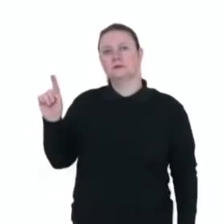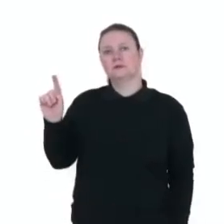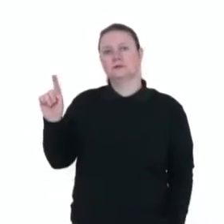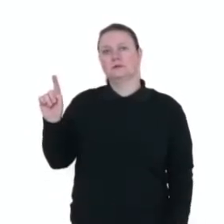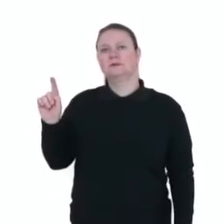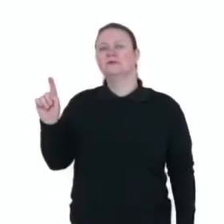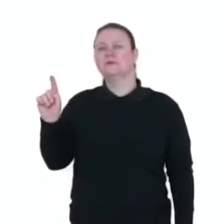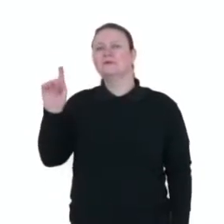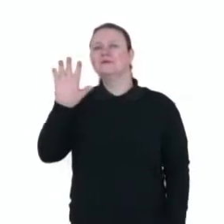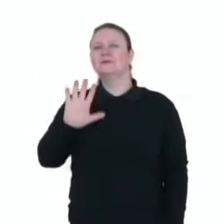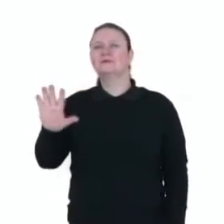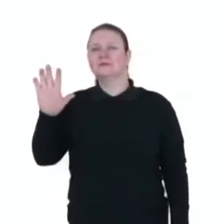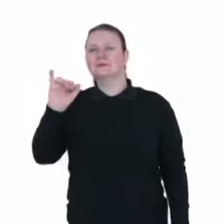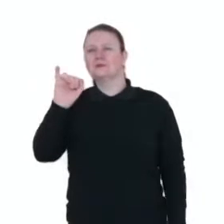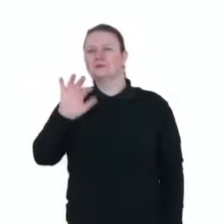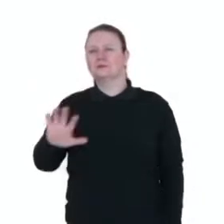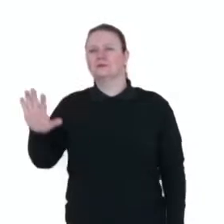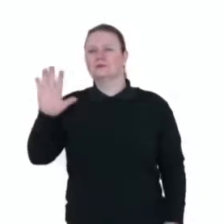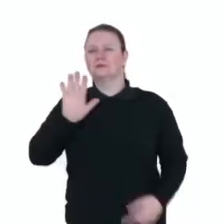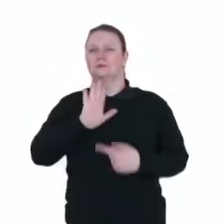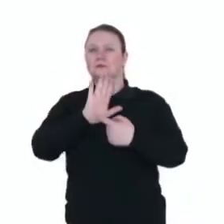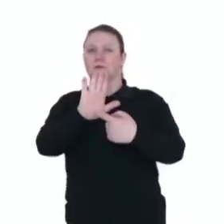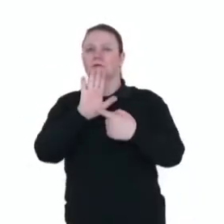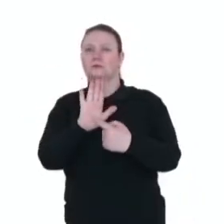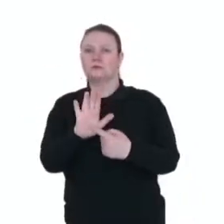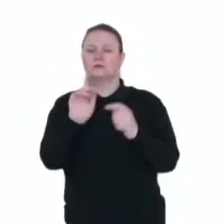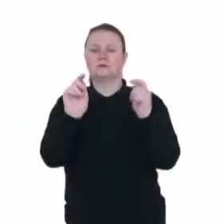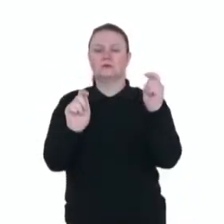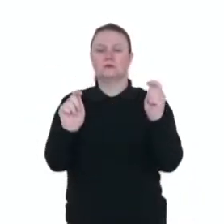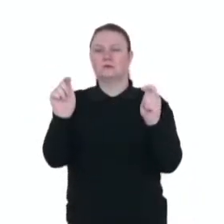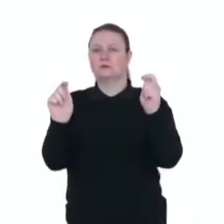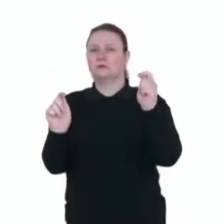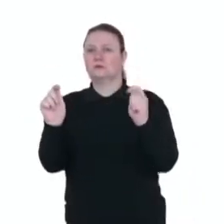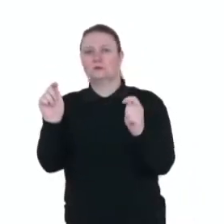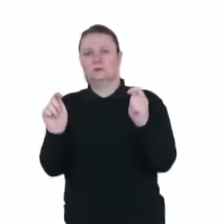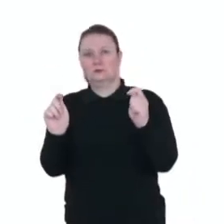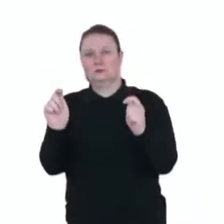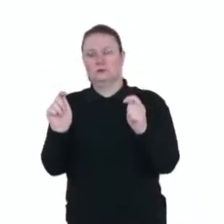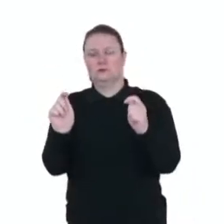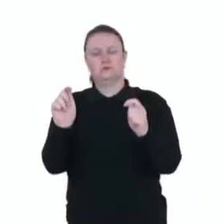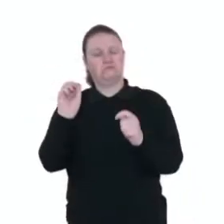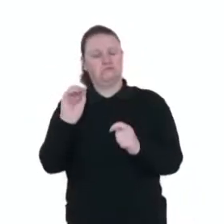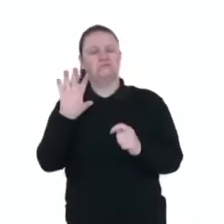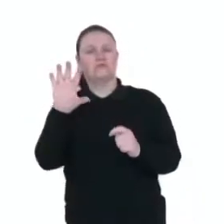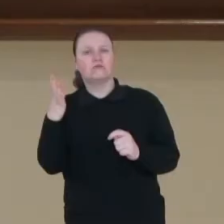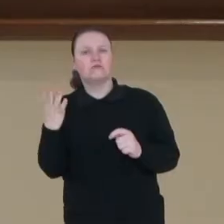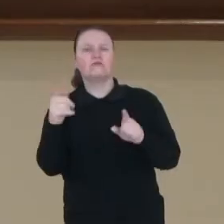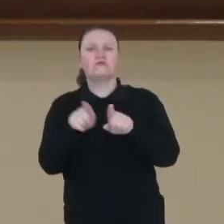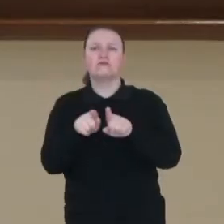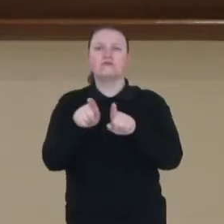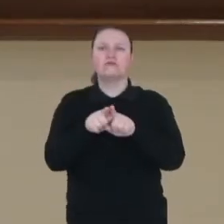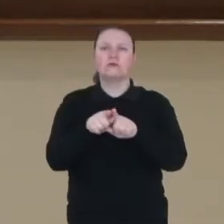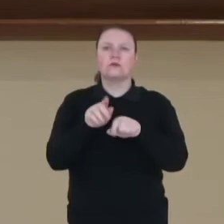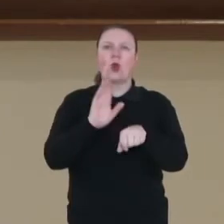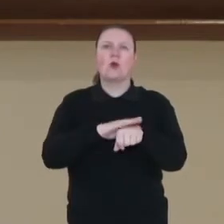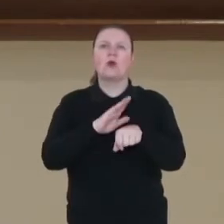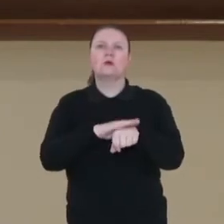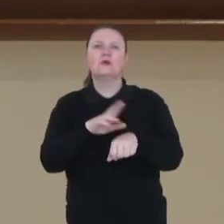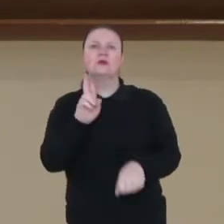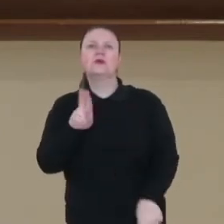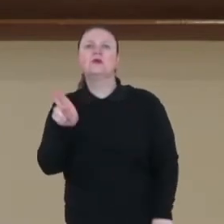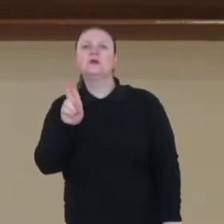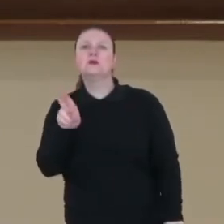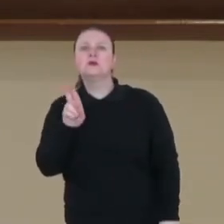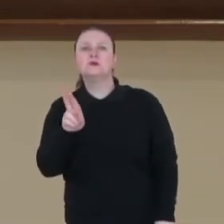um pouco desse domínio imperialista que vai ocorrer e que vai utilizar dessas teorias racistas do